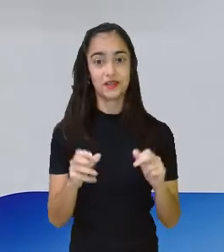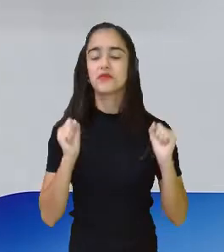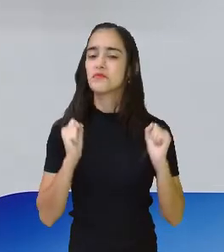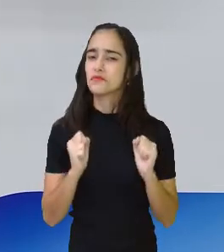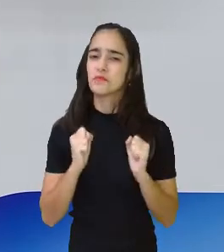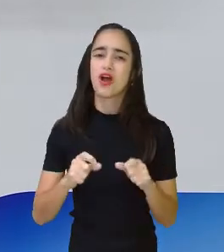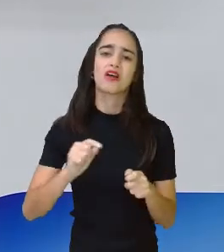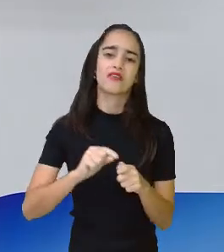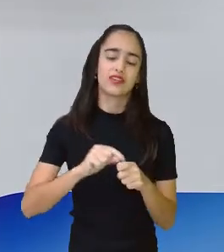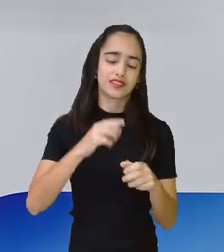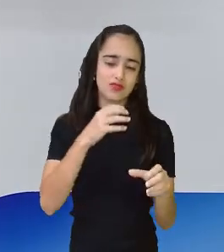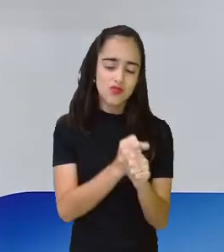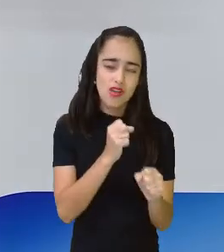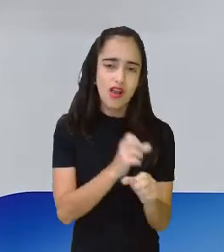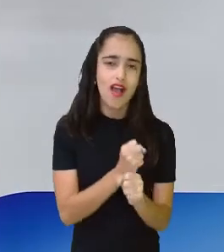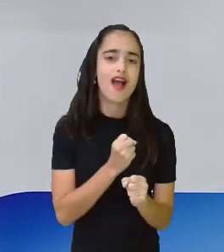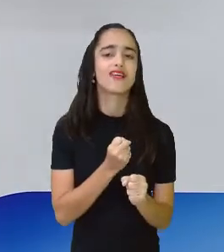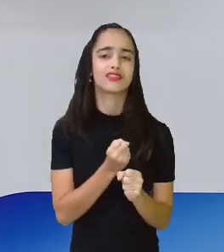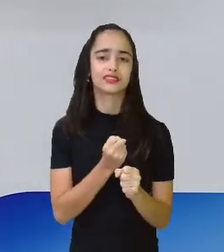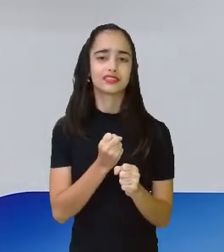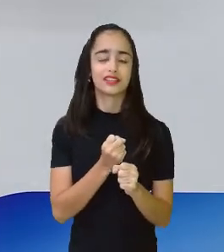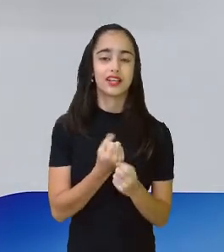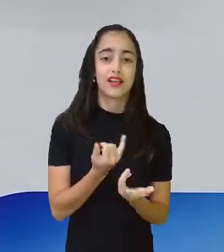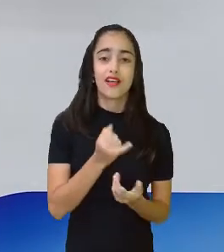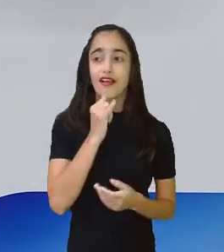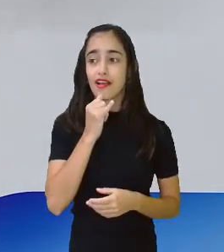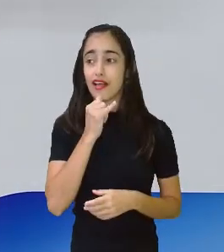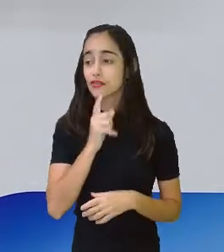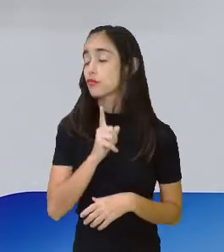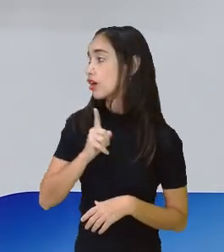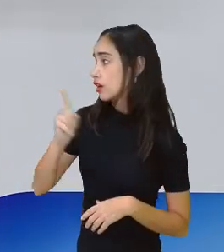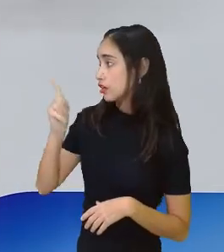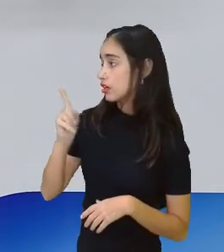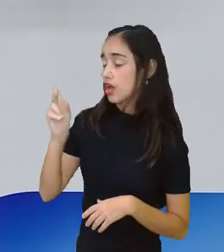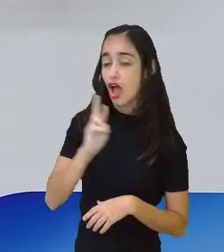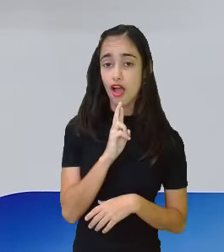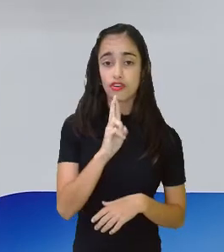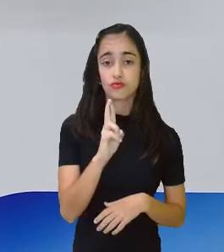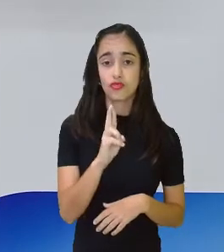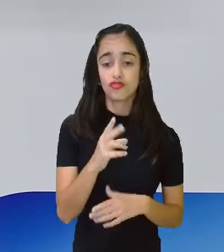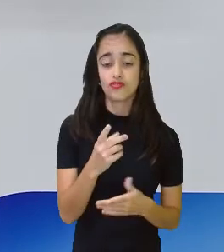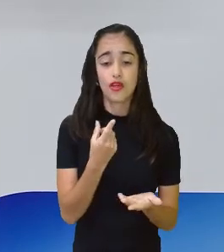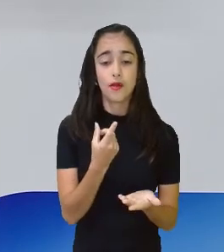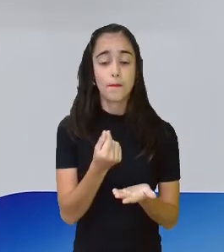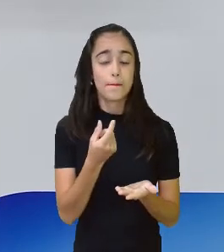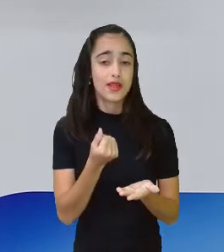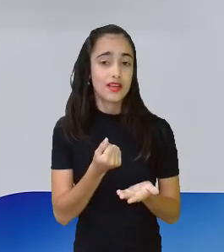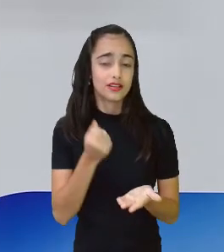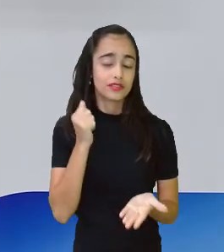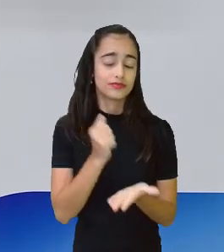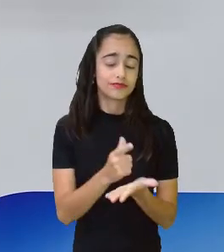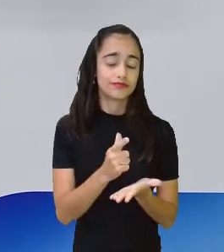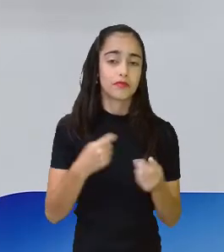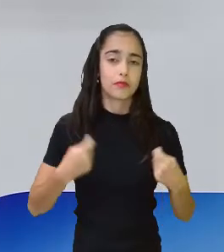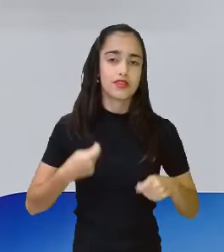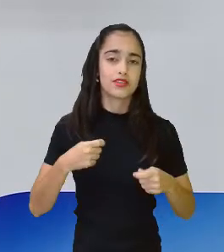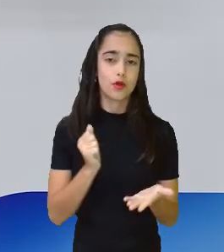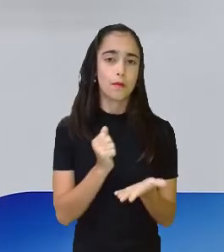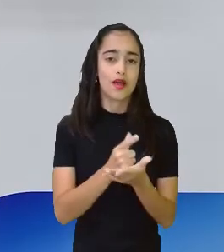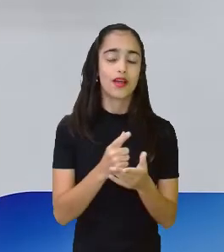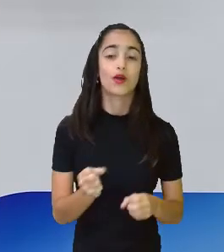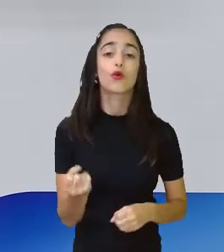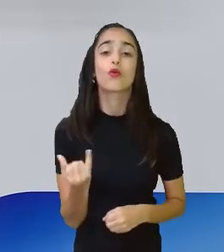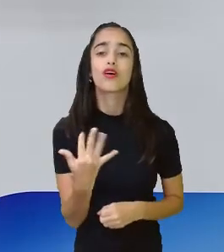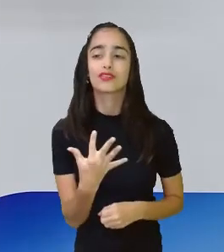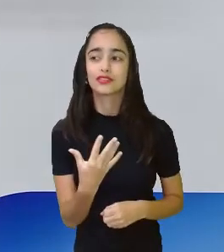operação. Nesse caso, eu posso dizer que ele gastou R$ 6,90. 4 mais 5, 9, 2 mais 2, 4, com